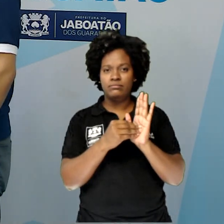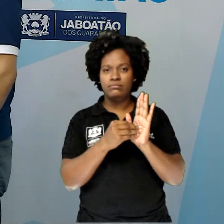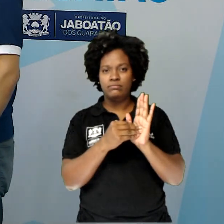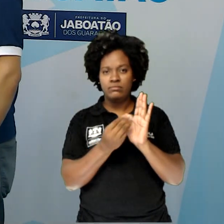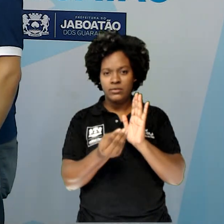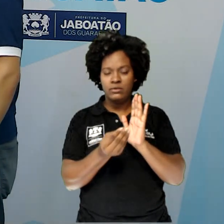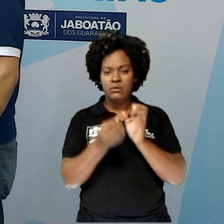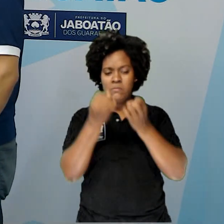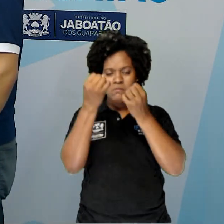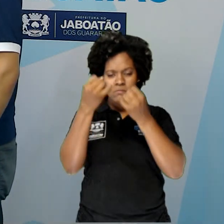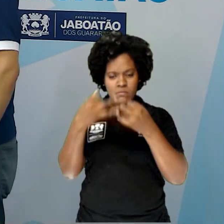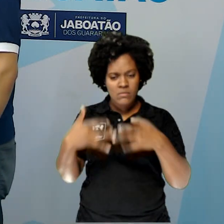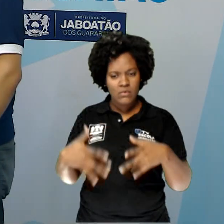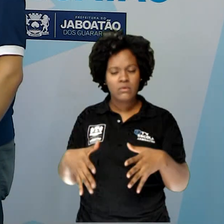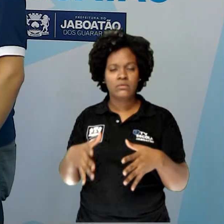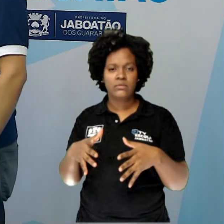cuja